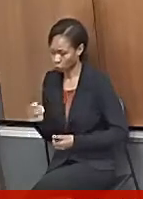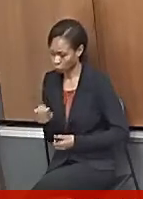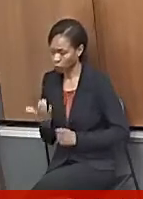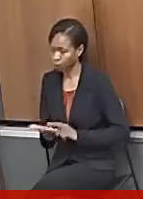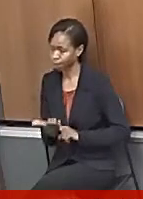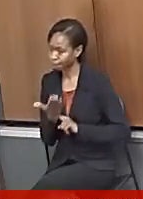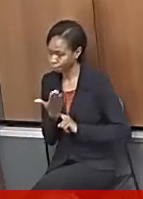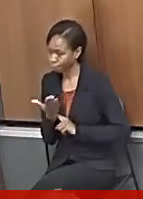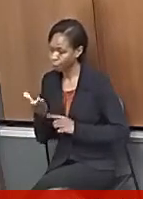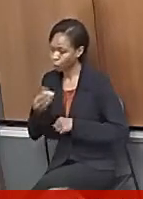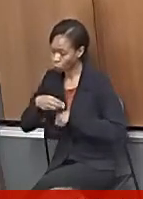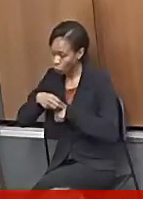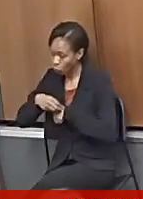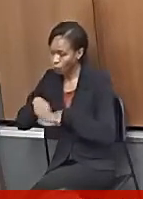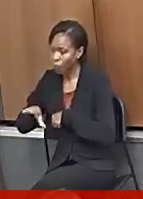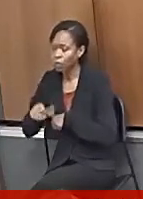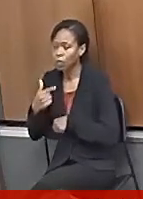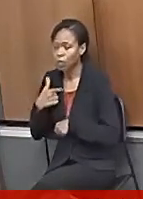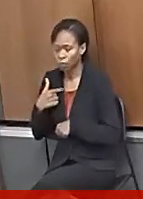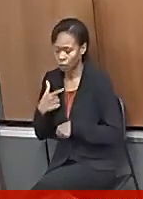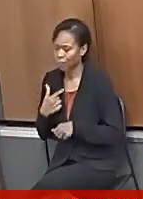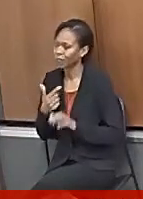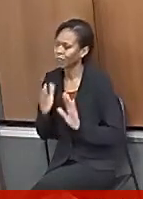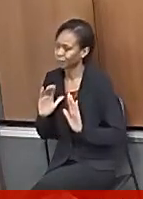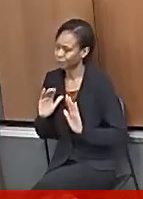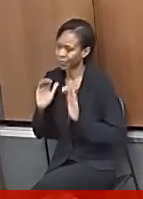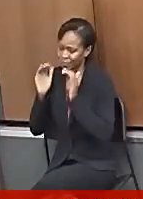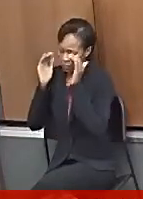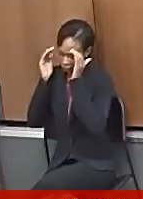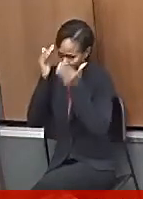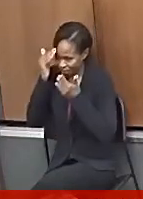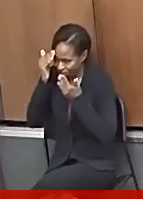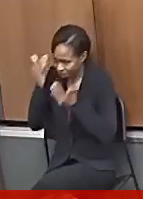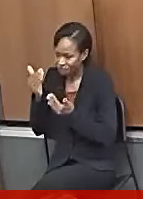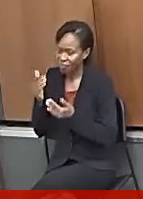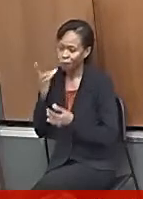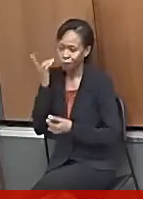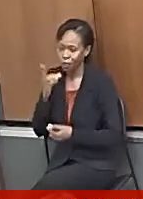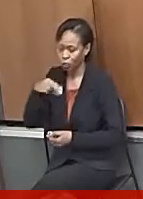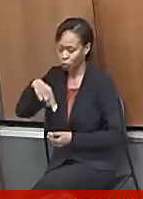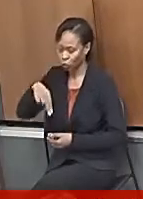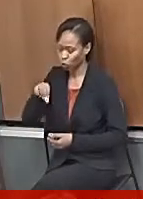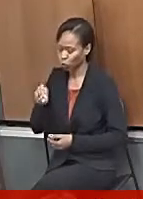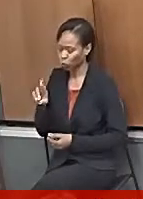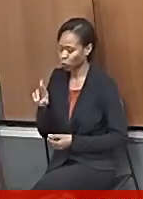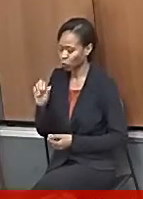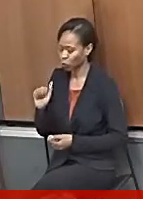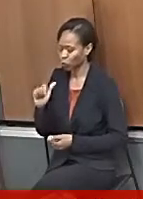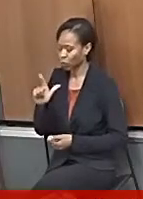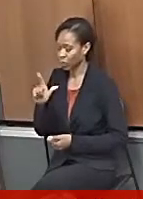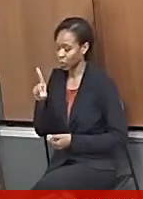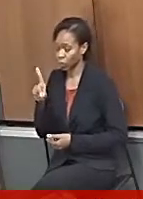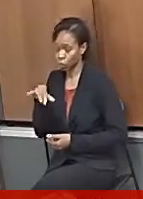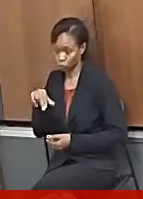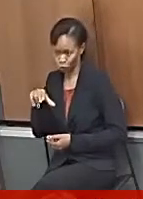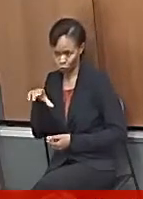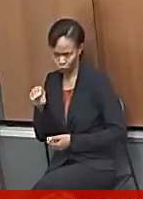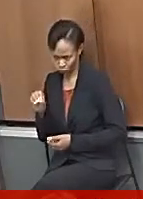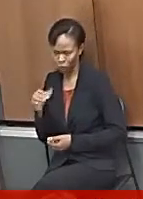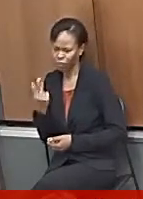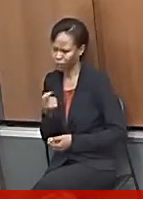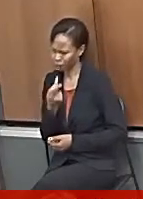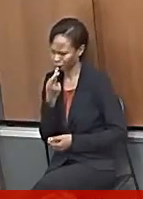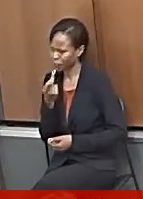eu tenho uma dívida com o deputado noraldino nós já falamos de levar melhorar a educação